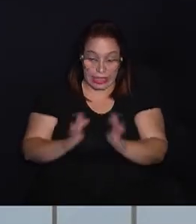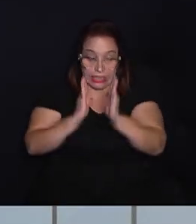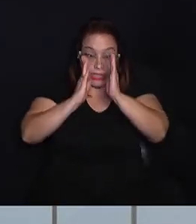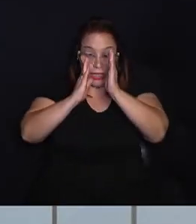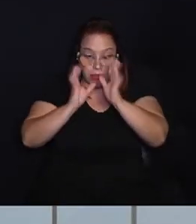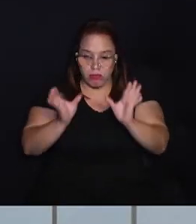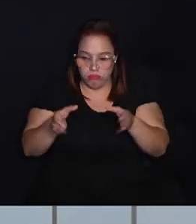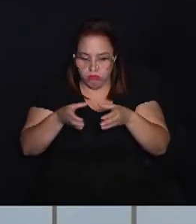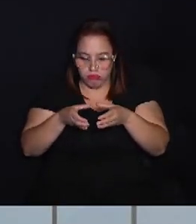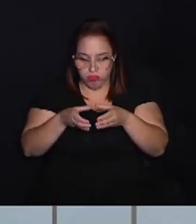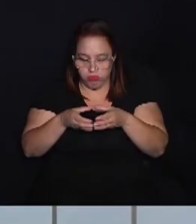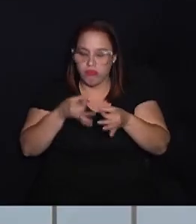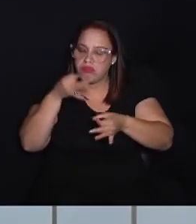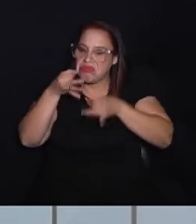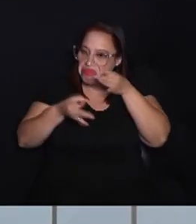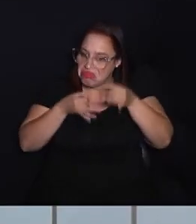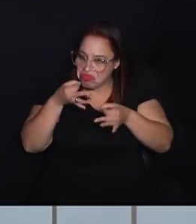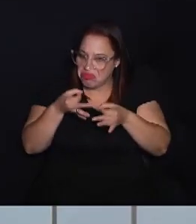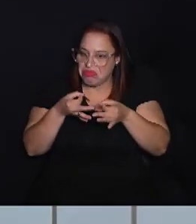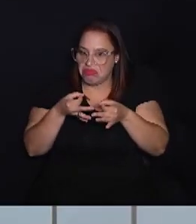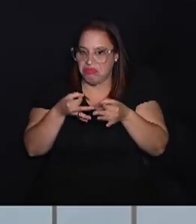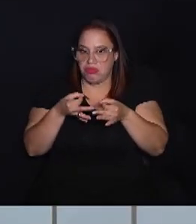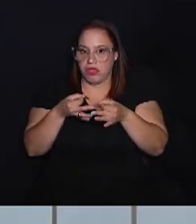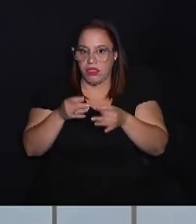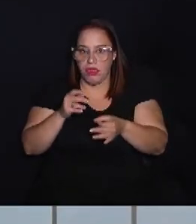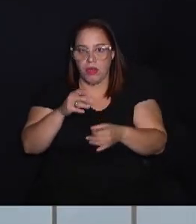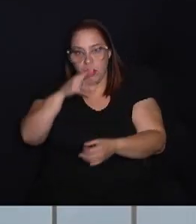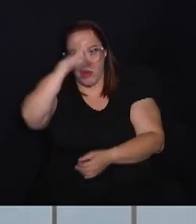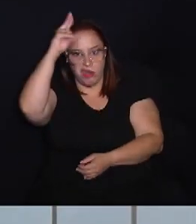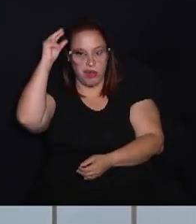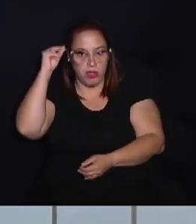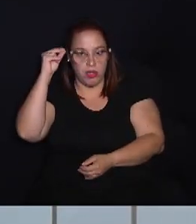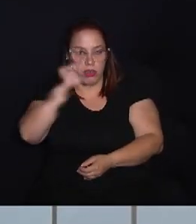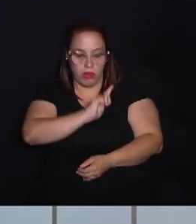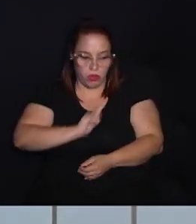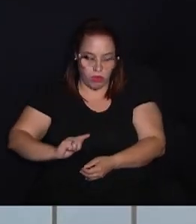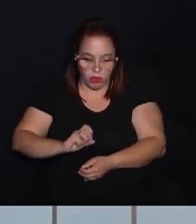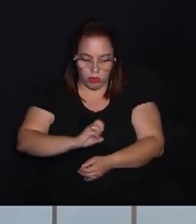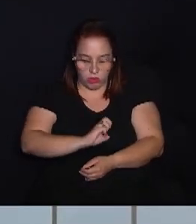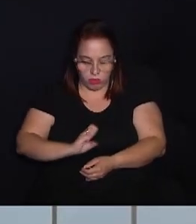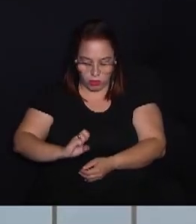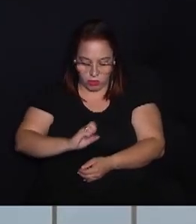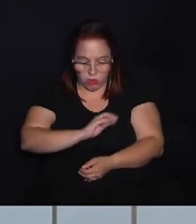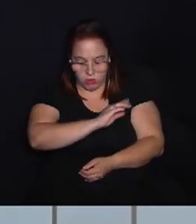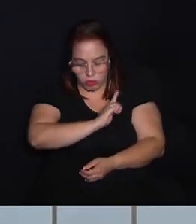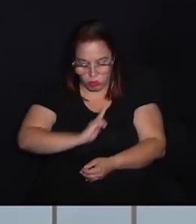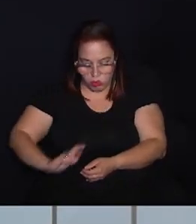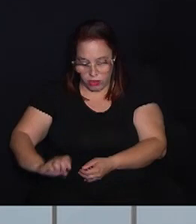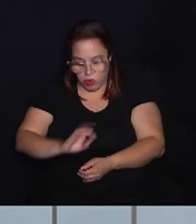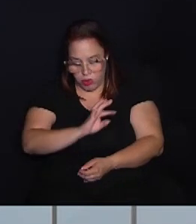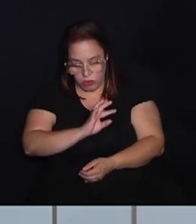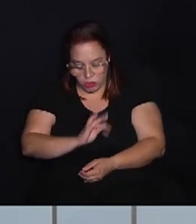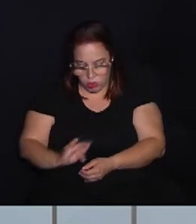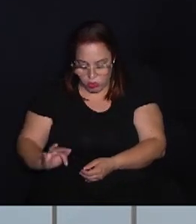direito, mas assim, precisava ter uma complementação de financiamento, né? Porque isso acaba estrangulando ainda